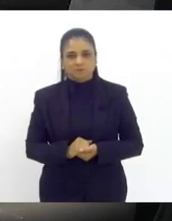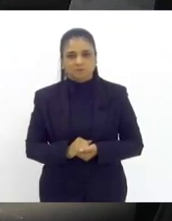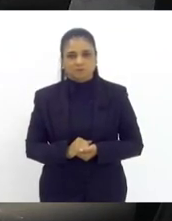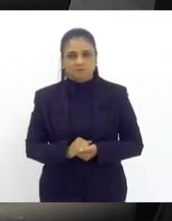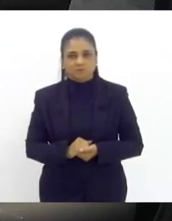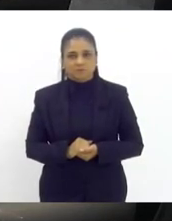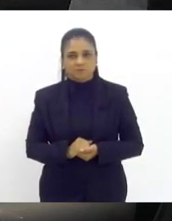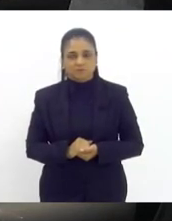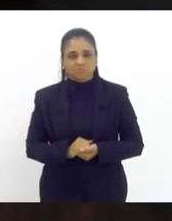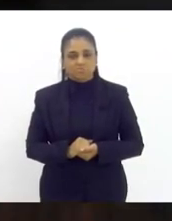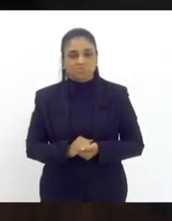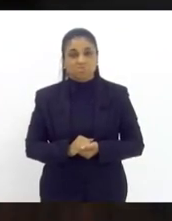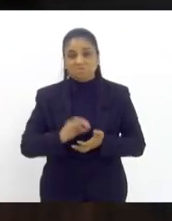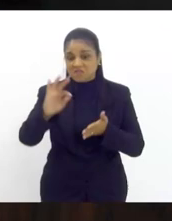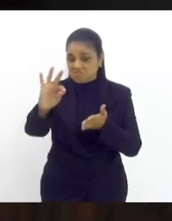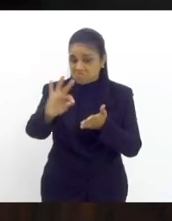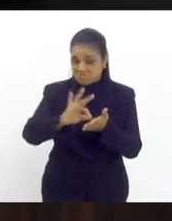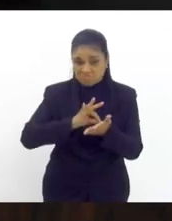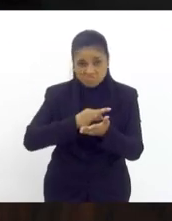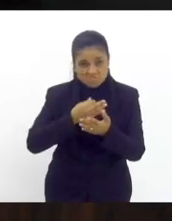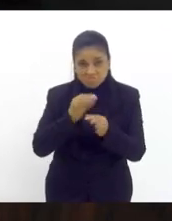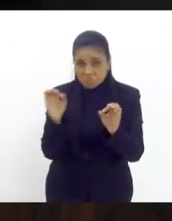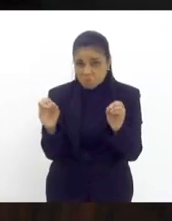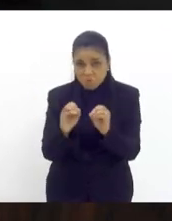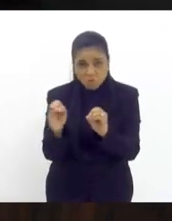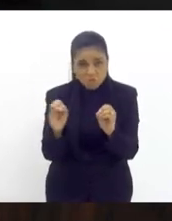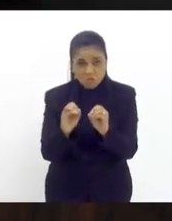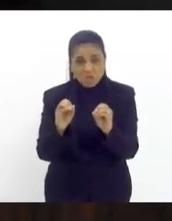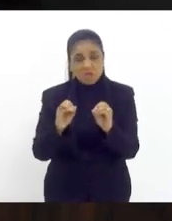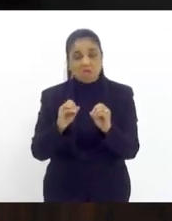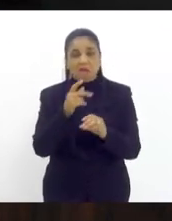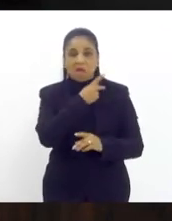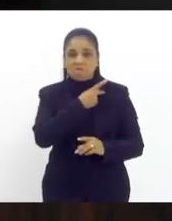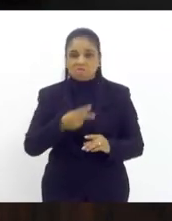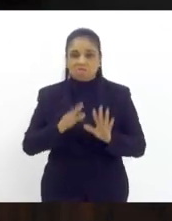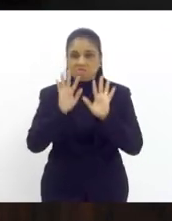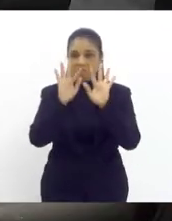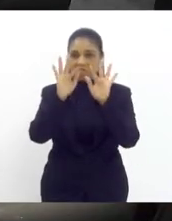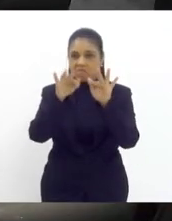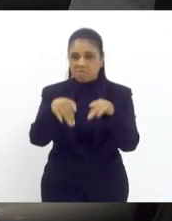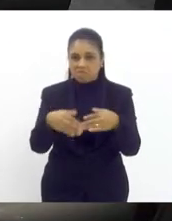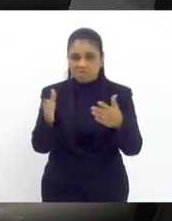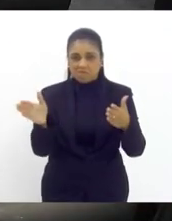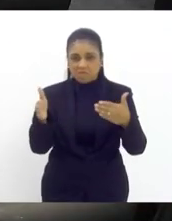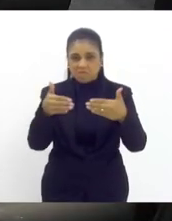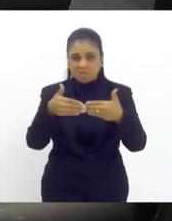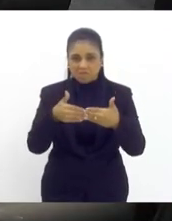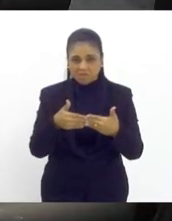não havendo mais hora do escrito a presidência encerra a presença de sessão